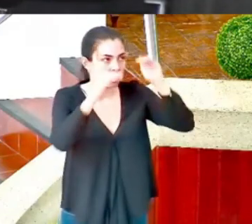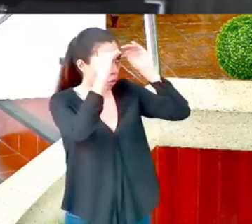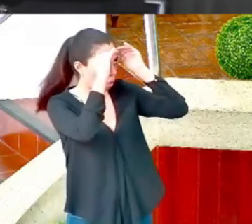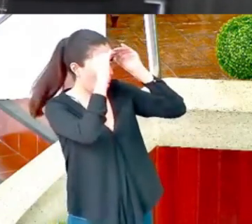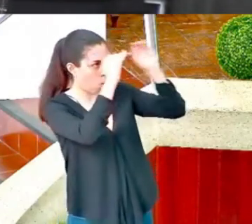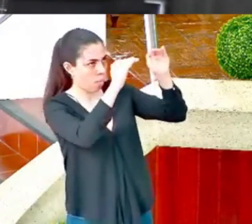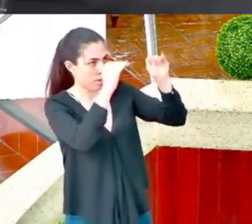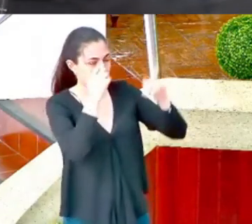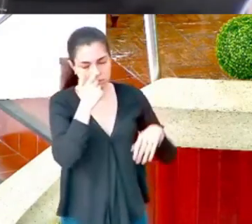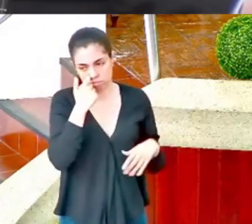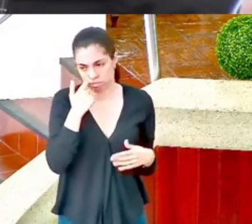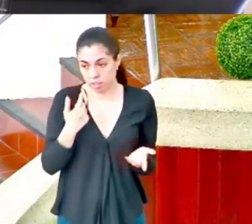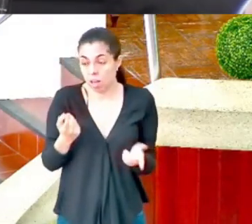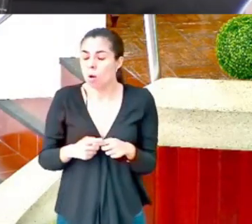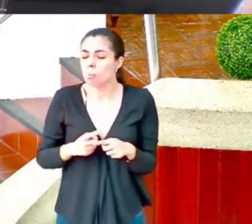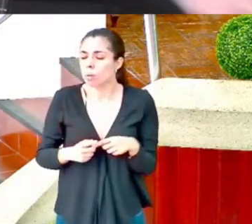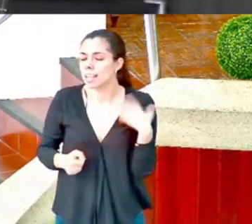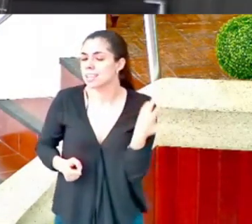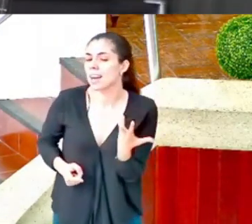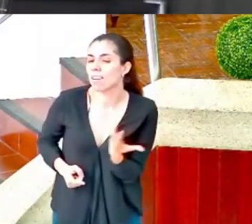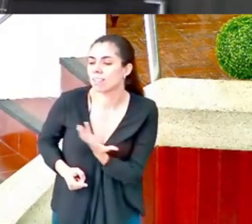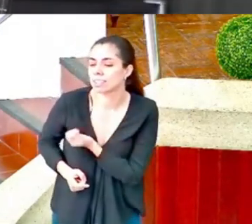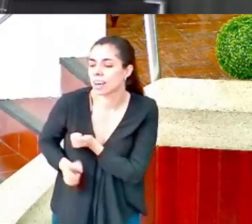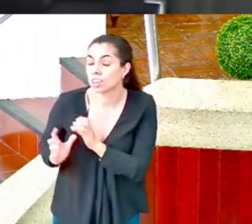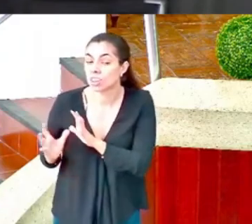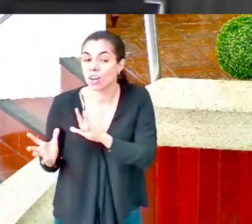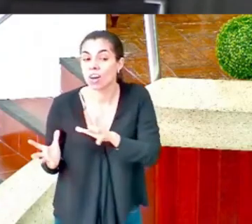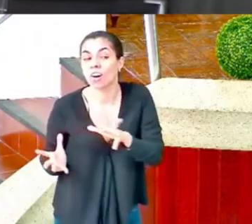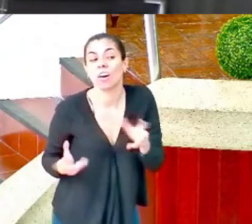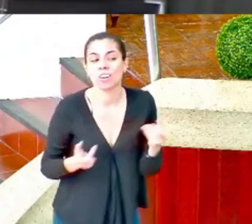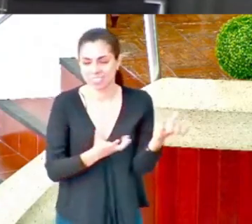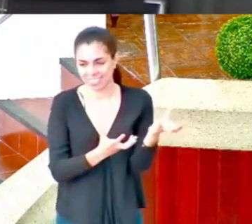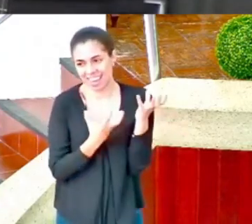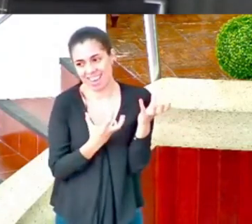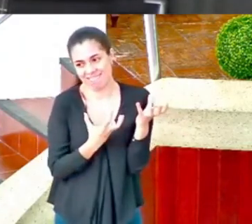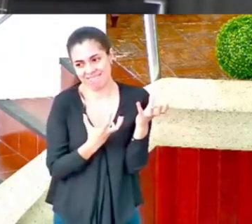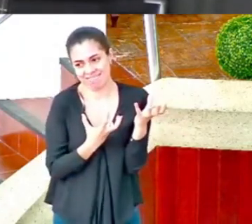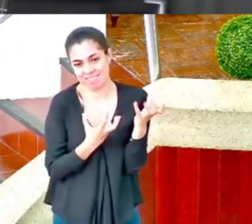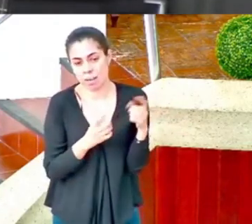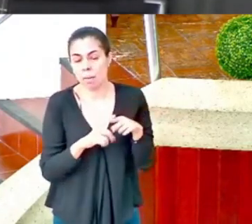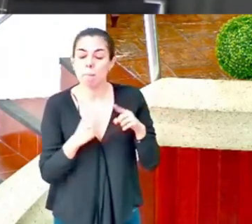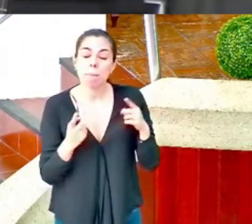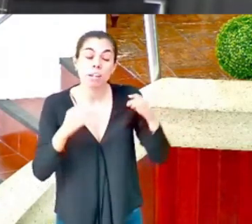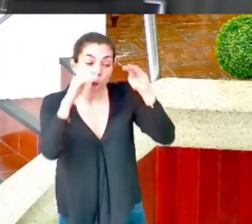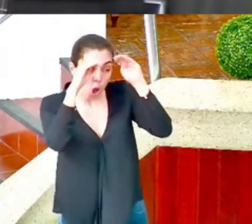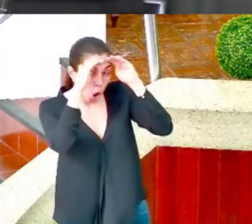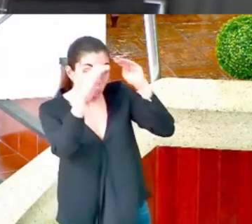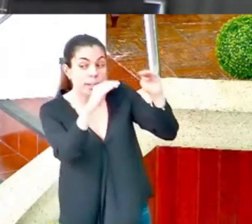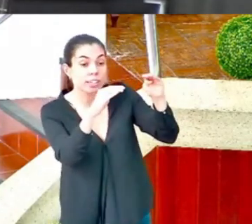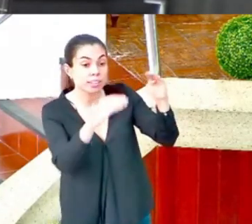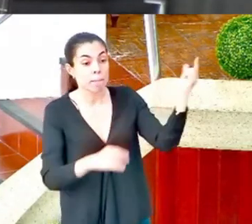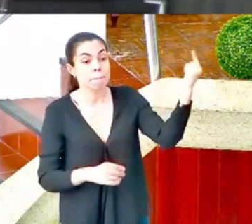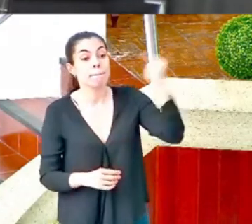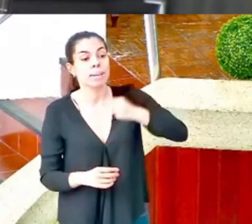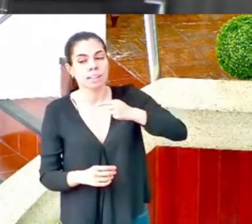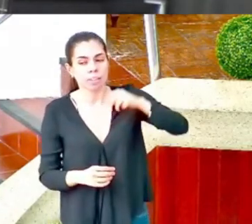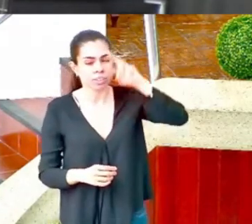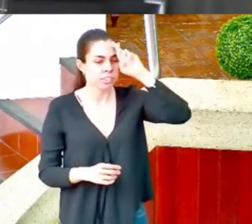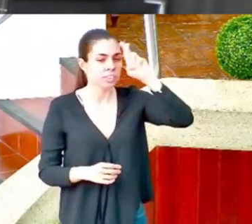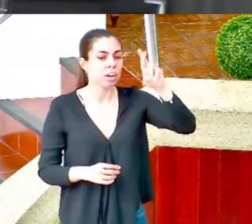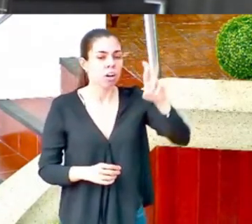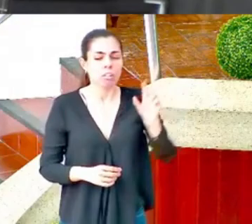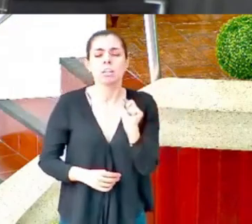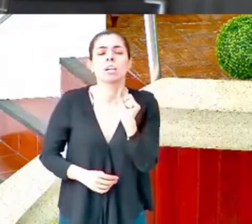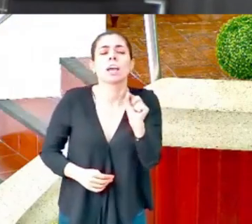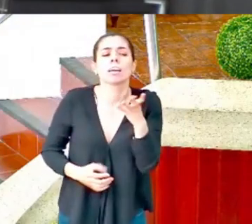Salvador? Quem não quer a bênção da salvação? Todos querem. Mas quantos querem o Senhor? A sua voz, a sua ordem, a sua instrução? Quantos querem